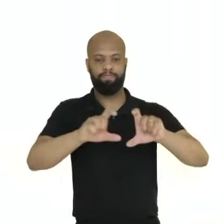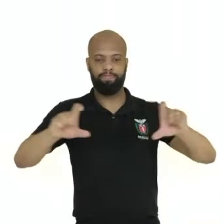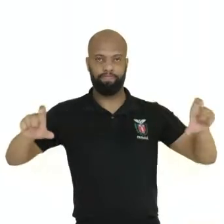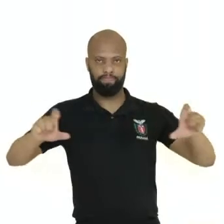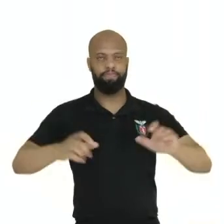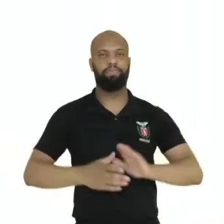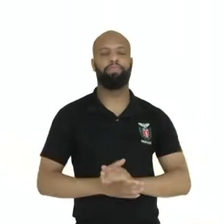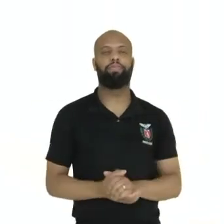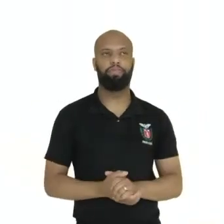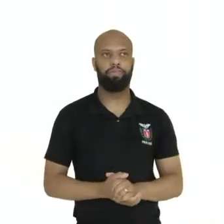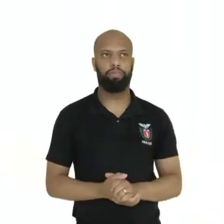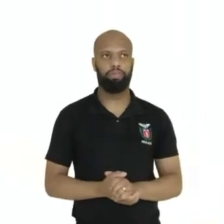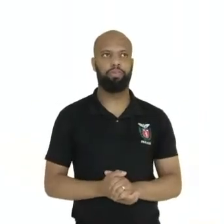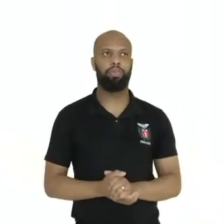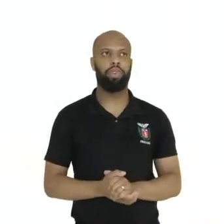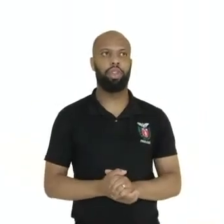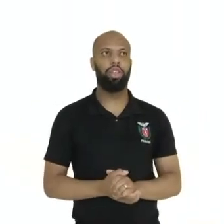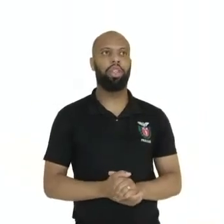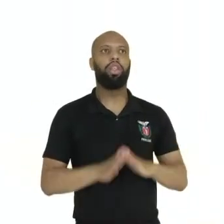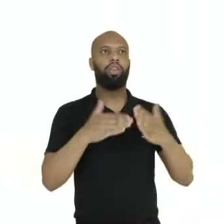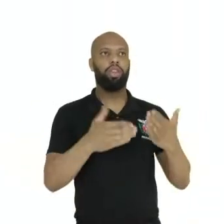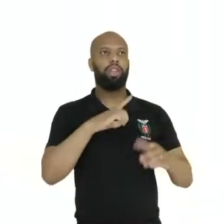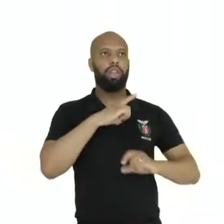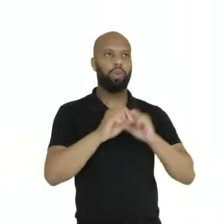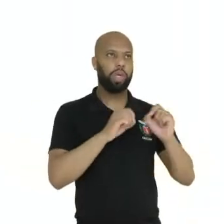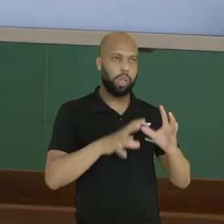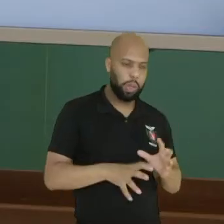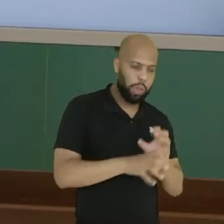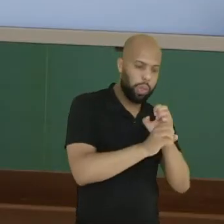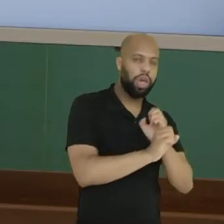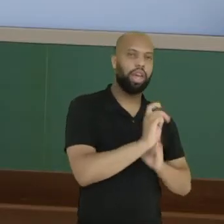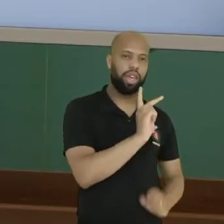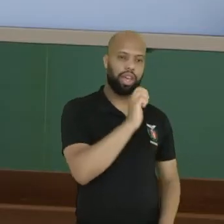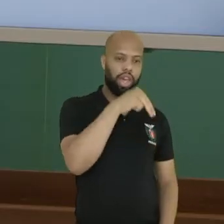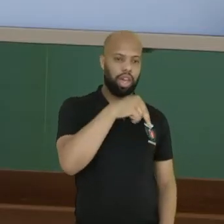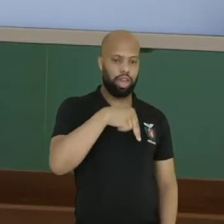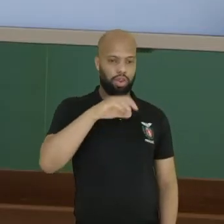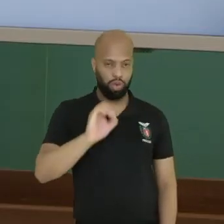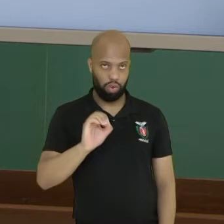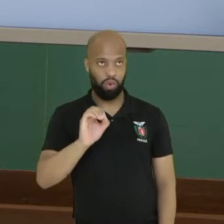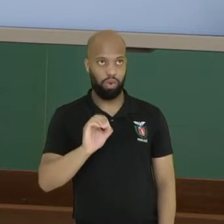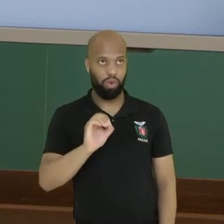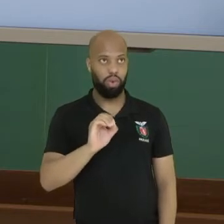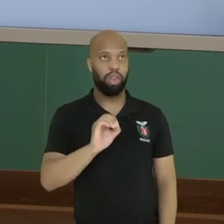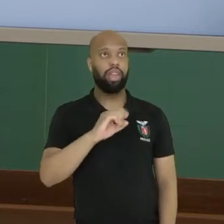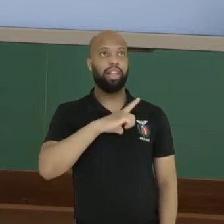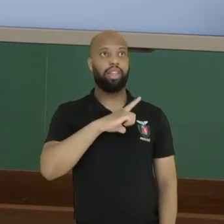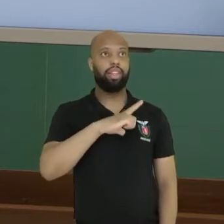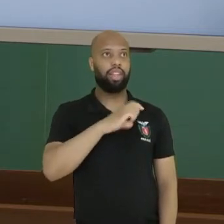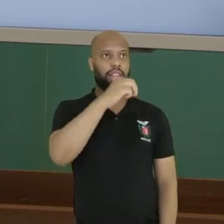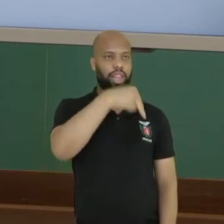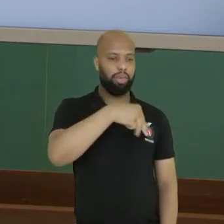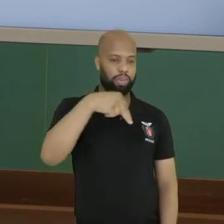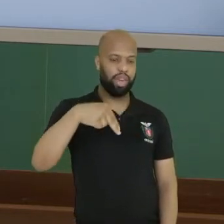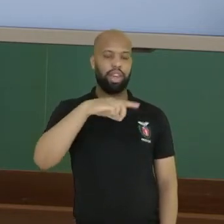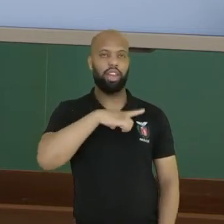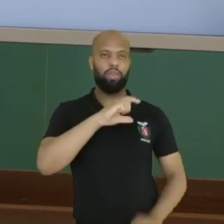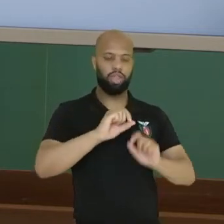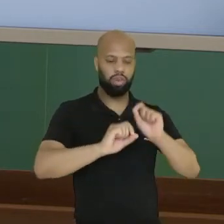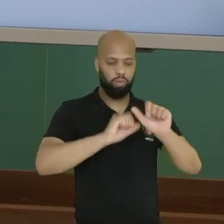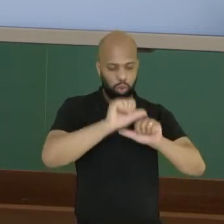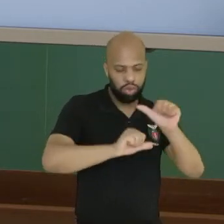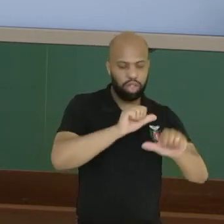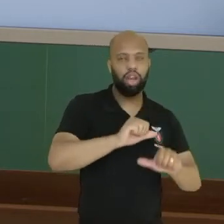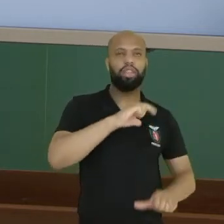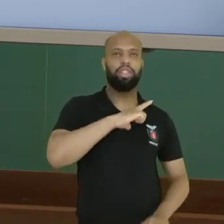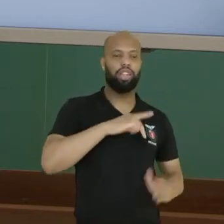espécies envolvidas. Então, o nosso agente oxidante, que é o KMNO, onde o nosso manganês teve a modificação